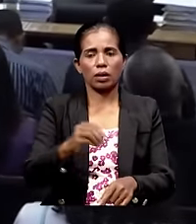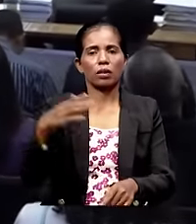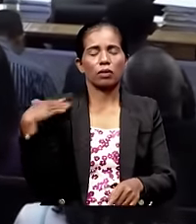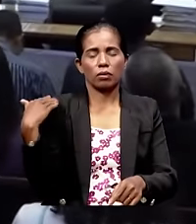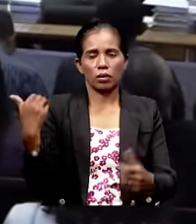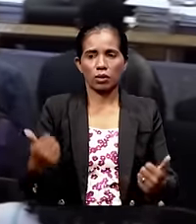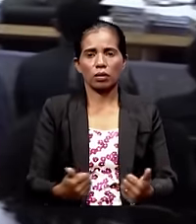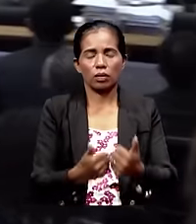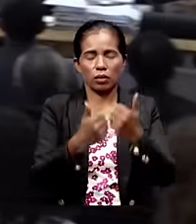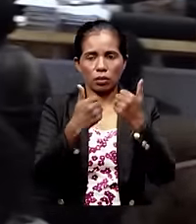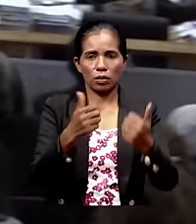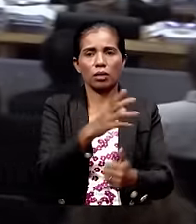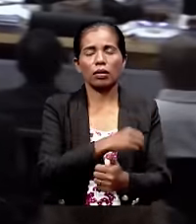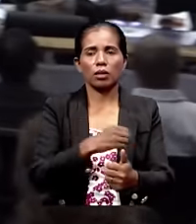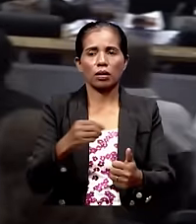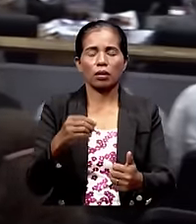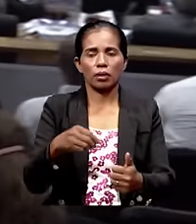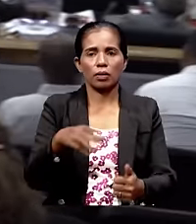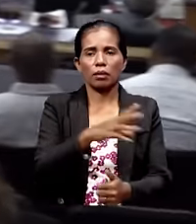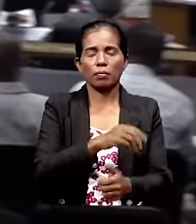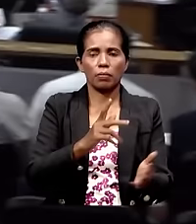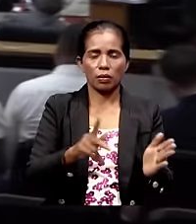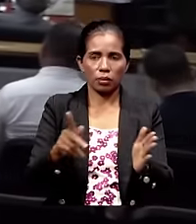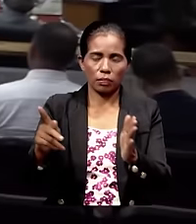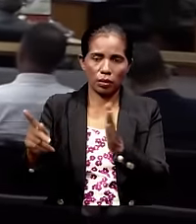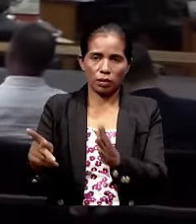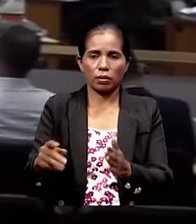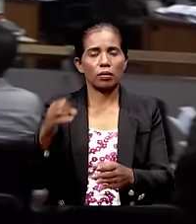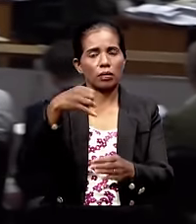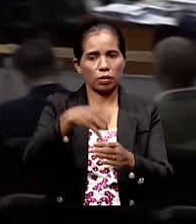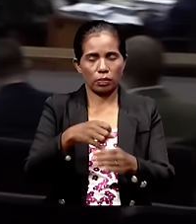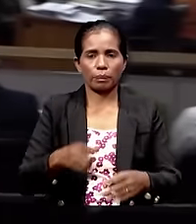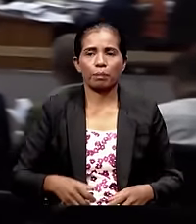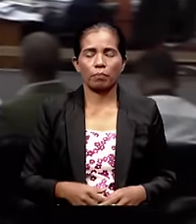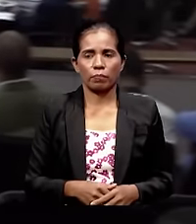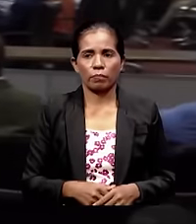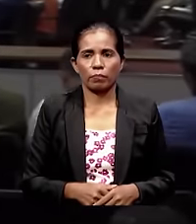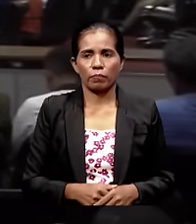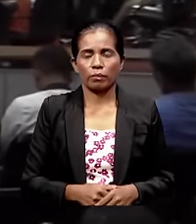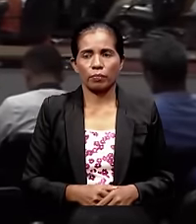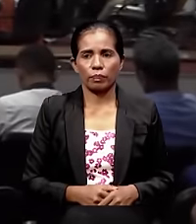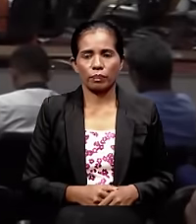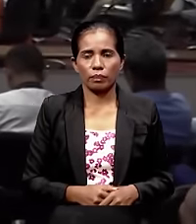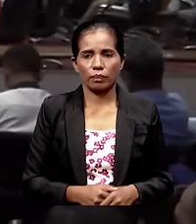de esportu, arte no kultura, planeamento no investimento estratégico. Joanico Vicente, Jaime dos Santos, ZMN.